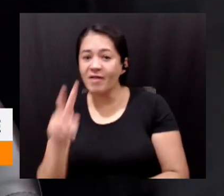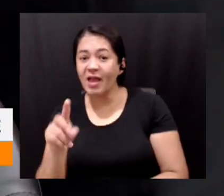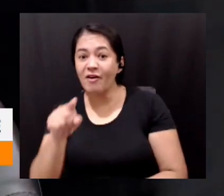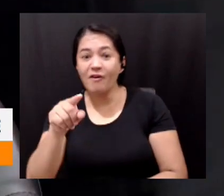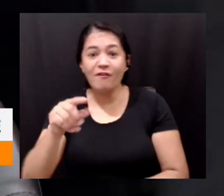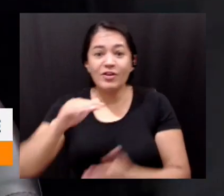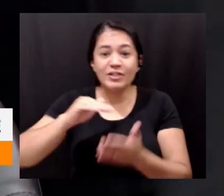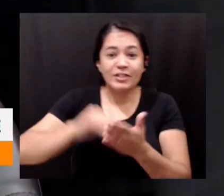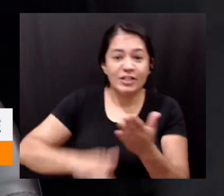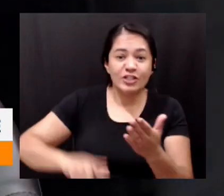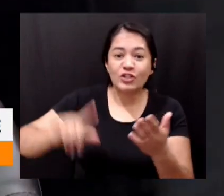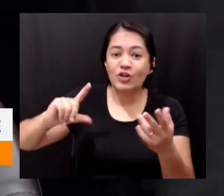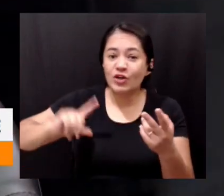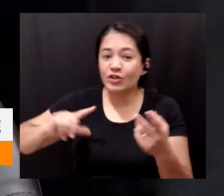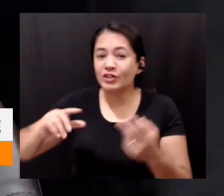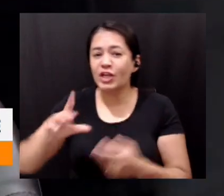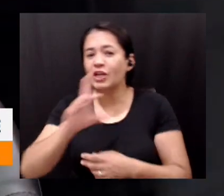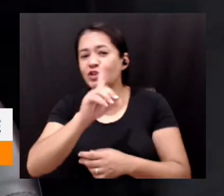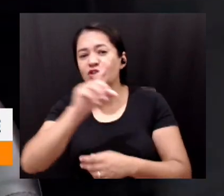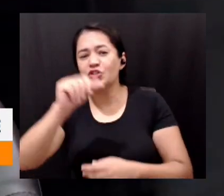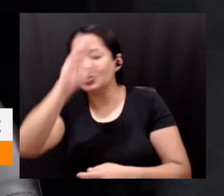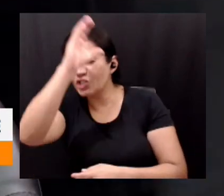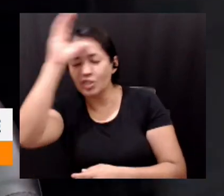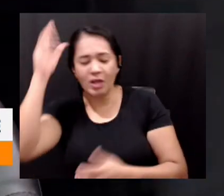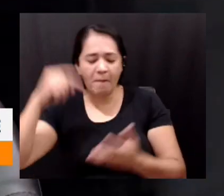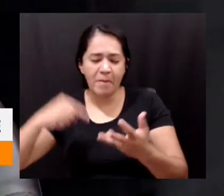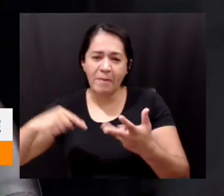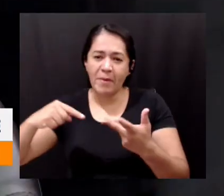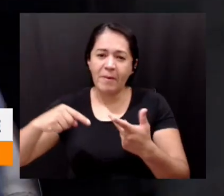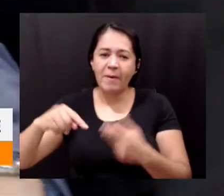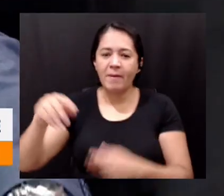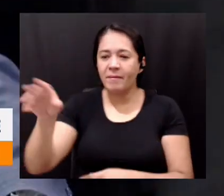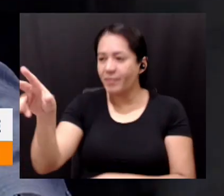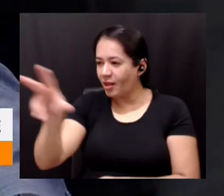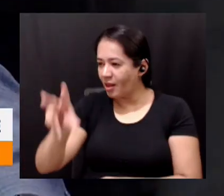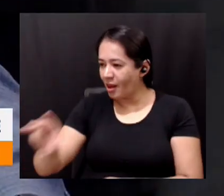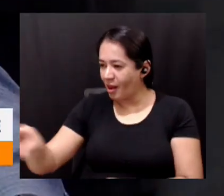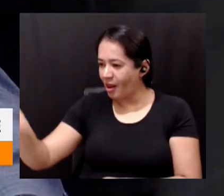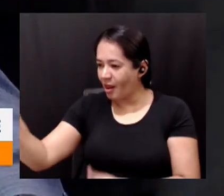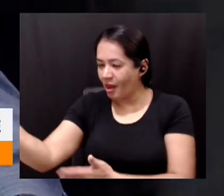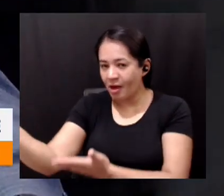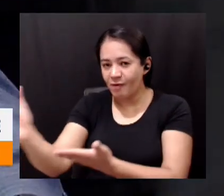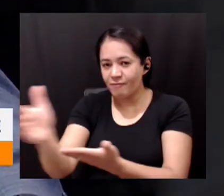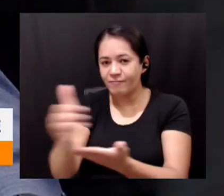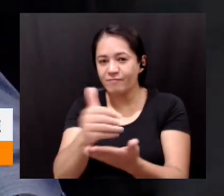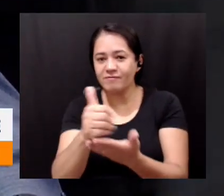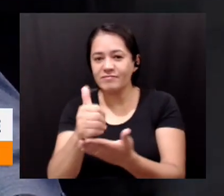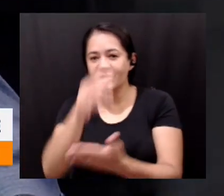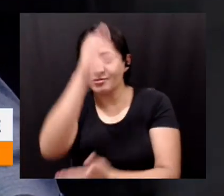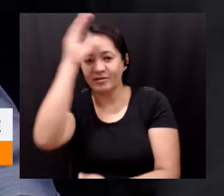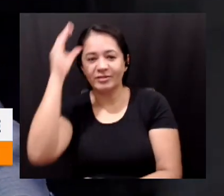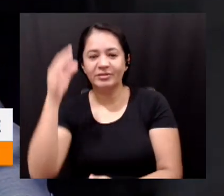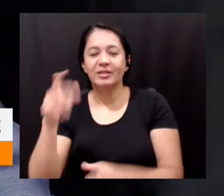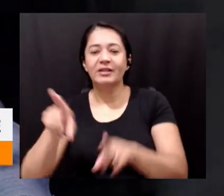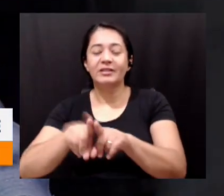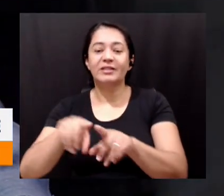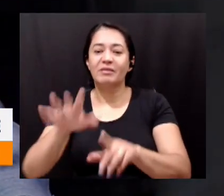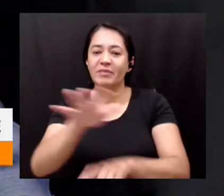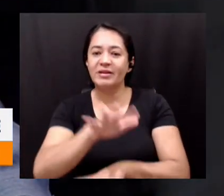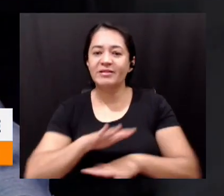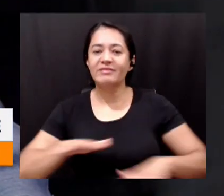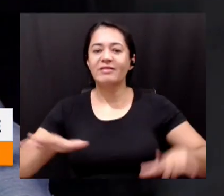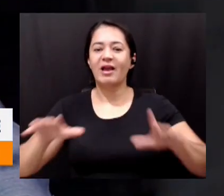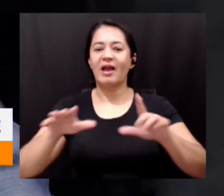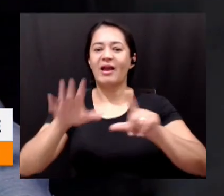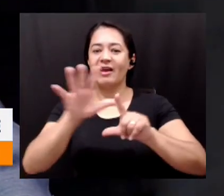do consumidor de tanto, é para atrair aquele consumidor, e isso acontece também no campo das apostas, né? O que eu vejo,